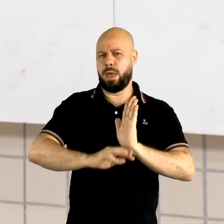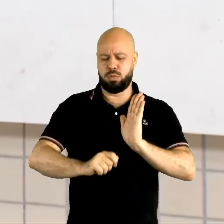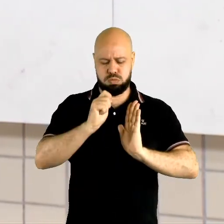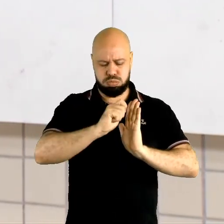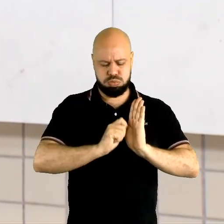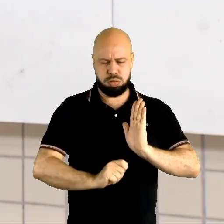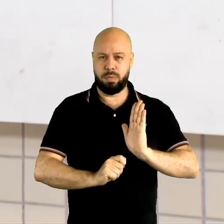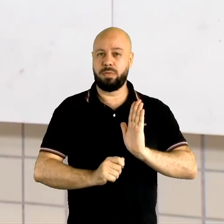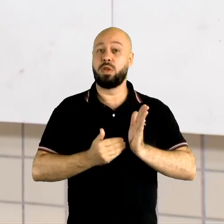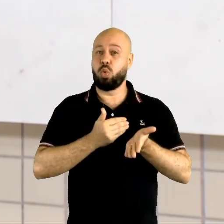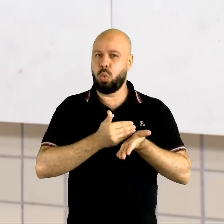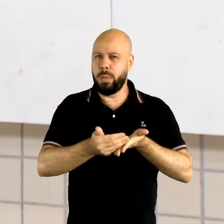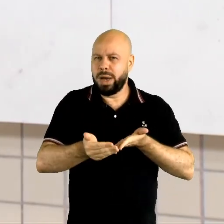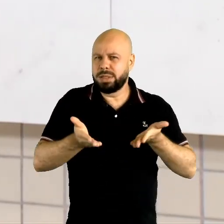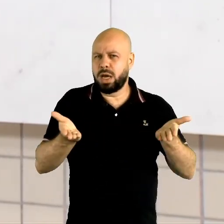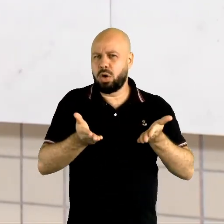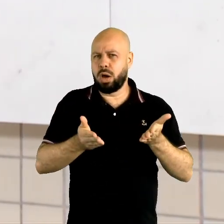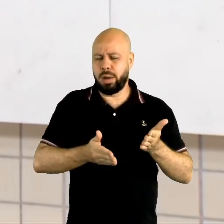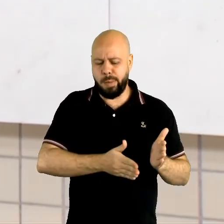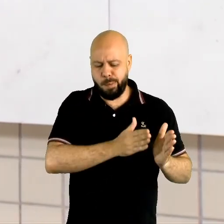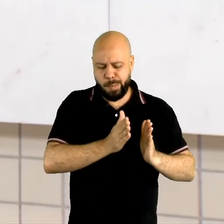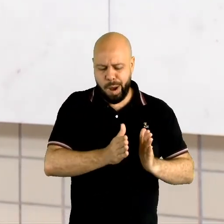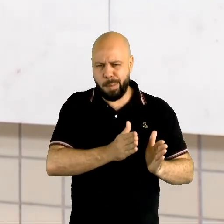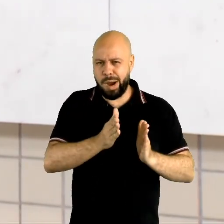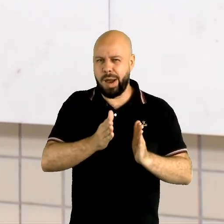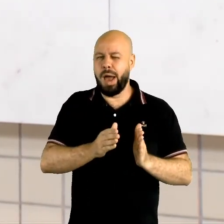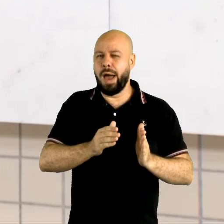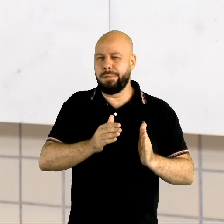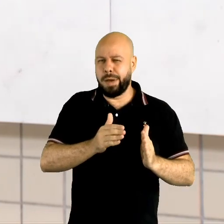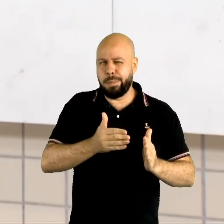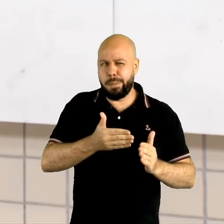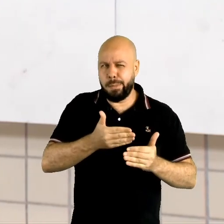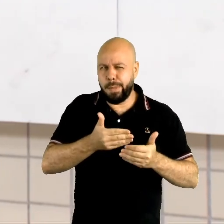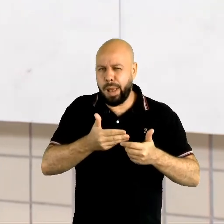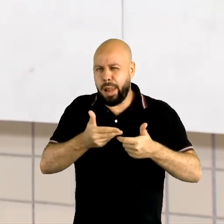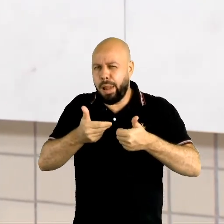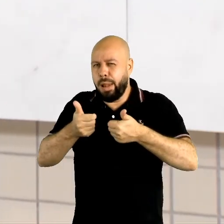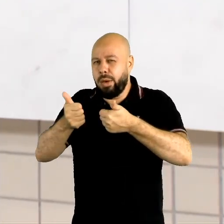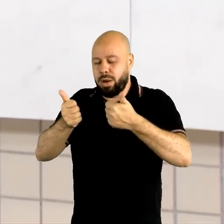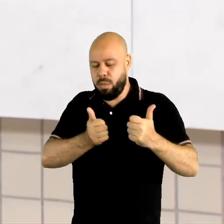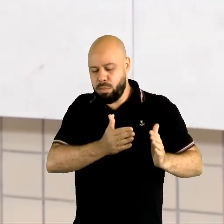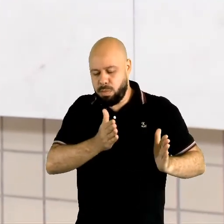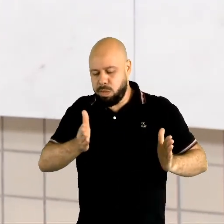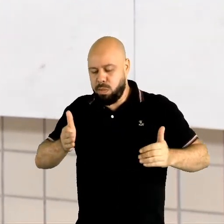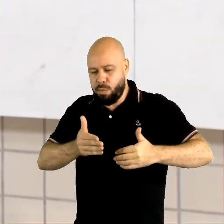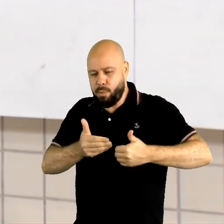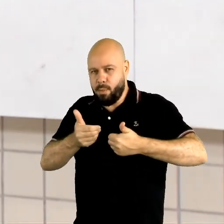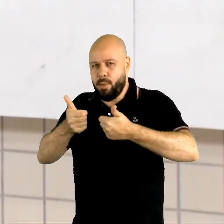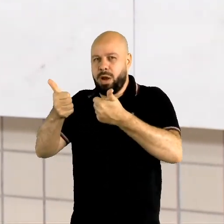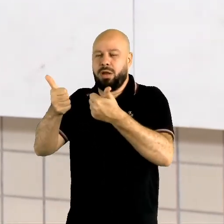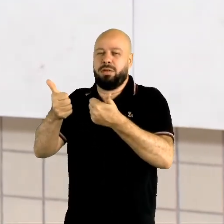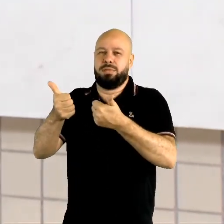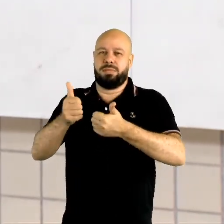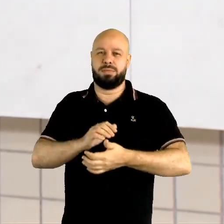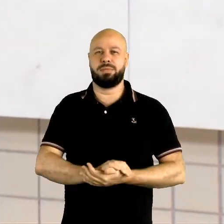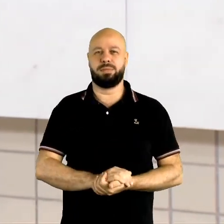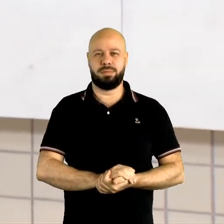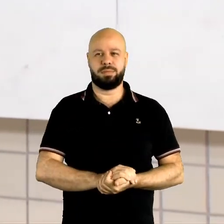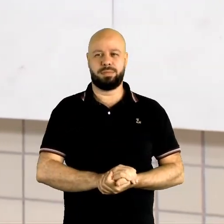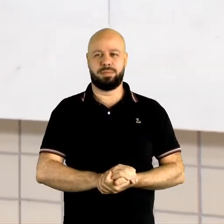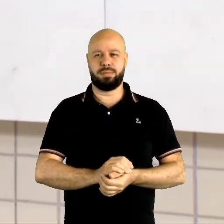começa agora, esses são os primeiros passos. Aí vai aprimorando no decorrer dos anos. Vai ficando cada vez melhor,